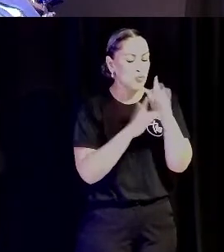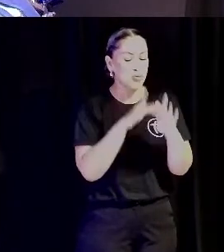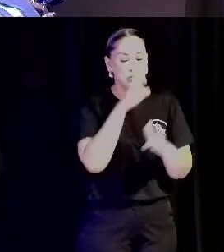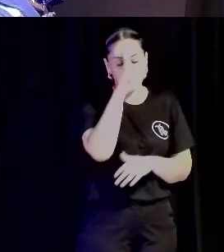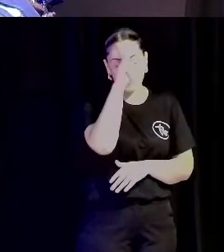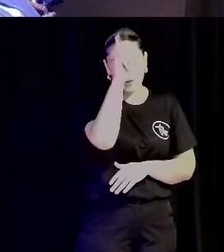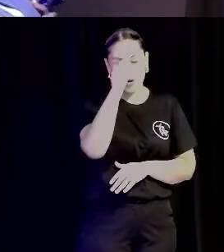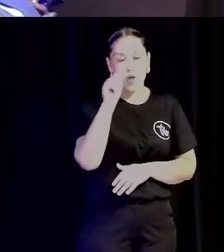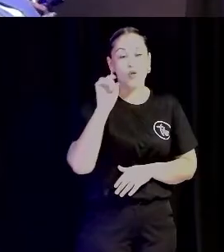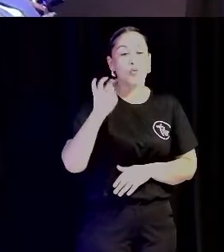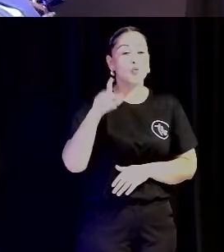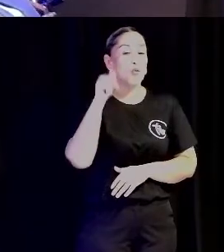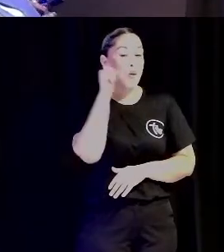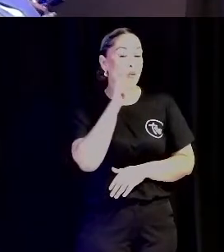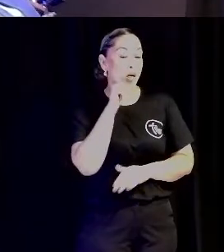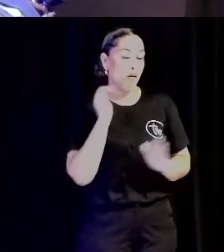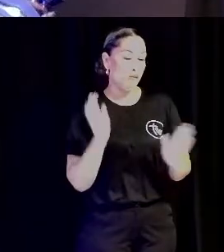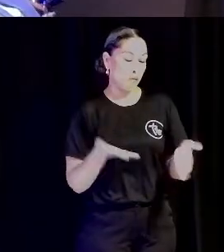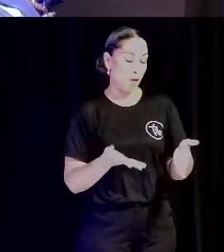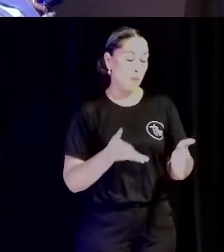Só as mulheres.